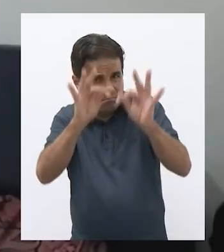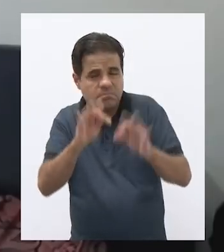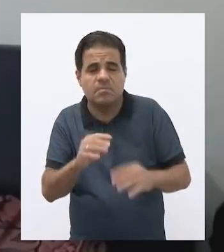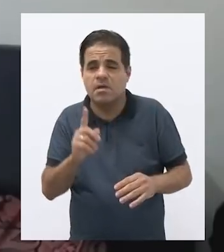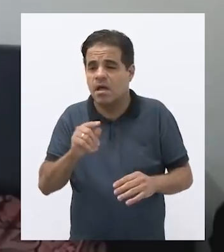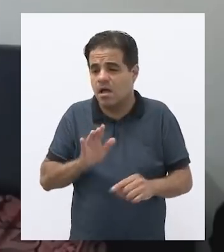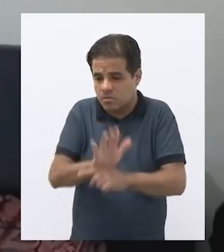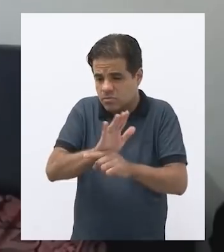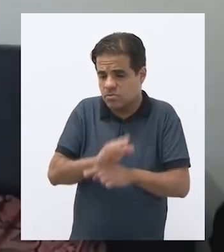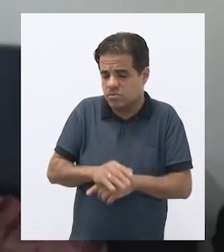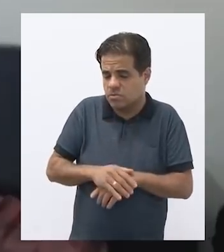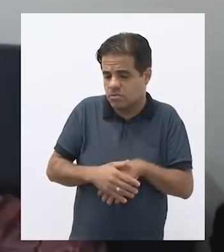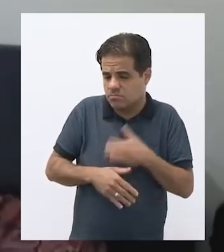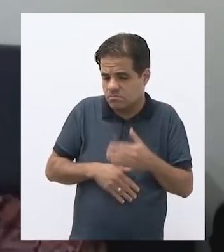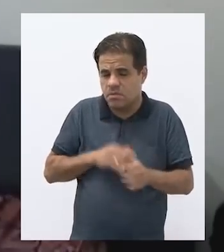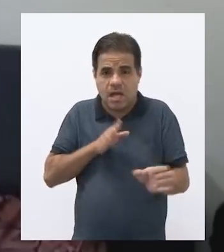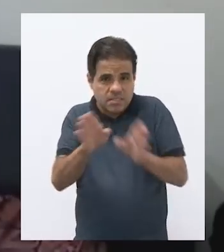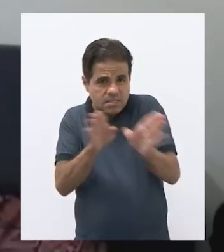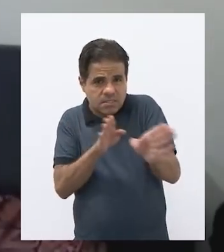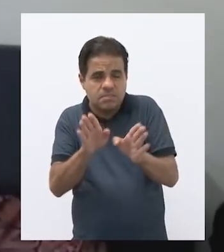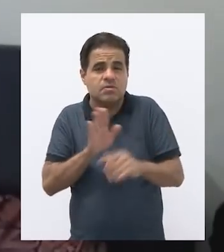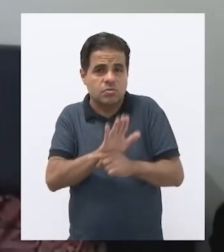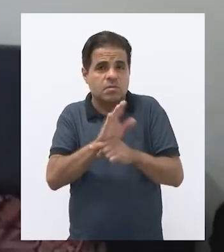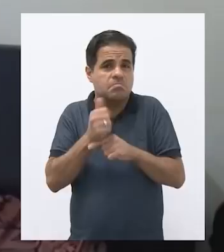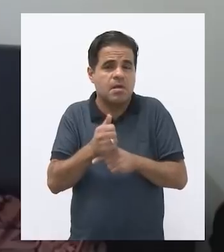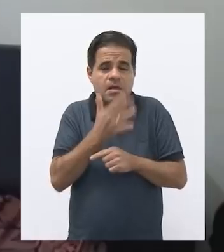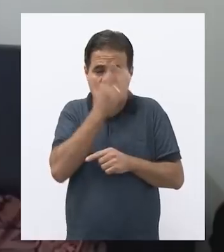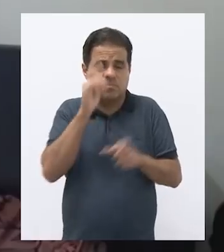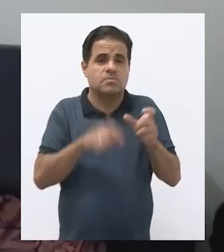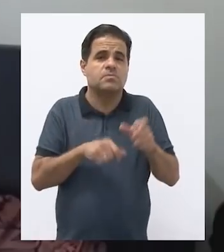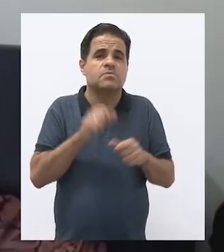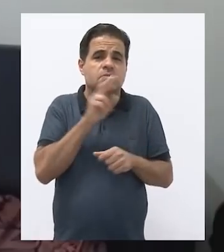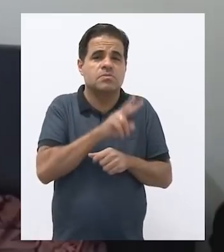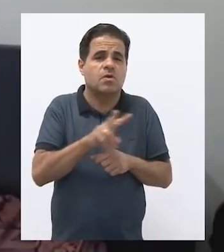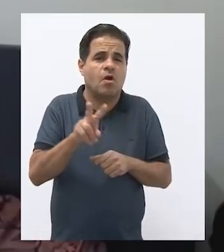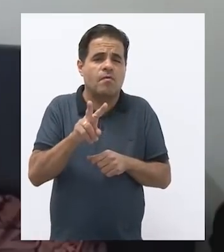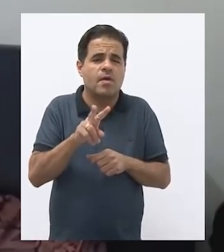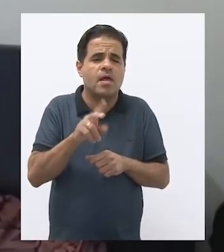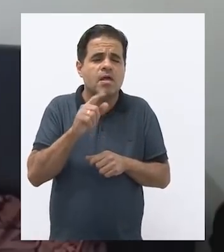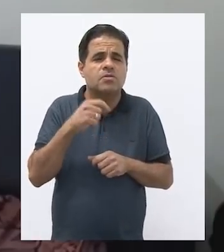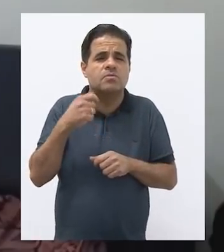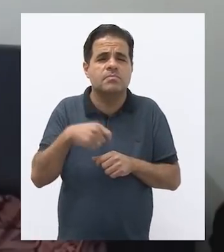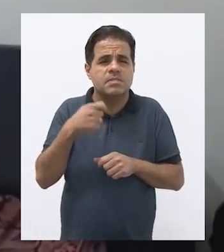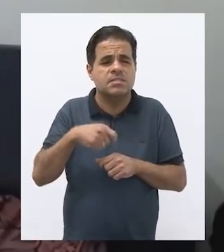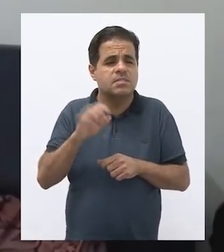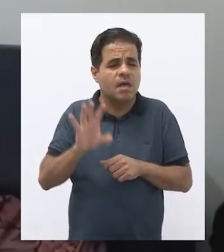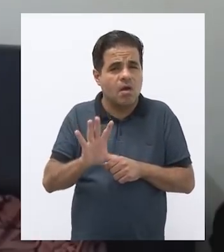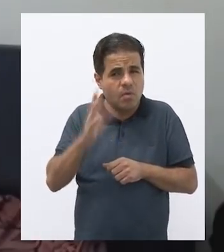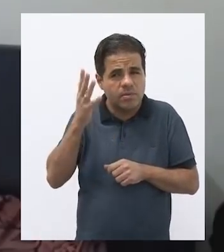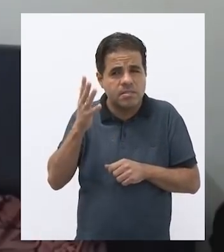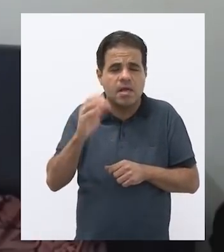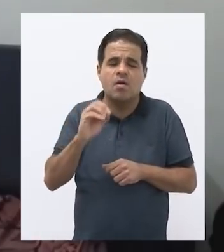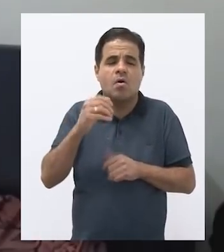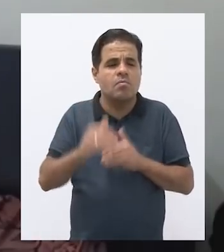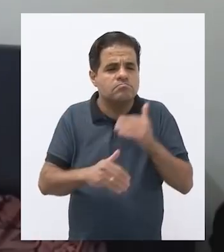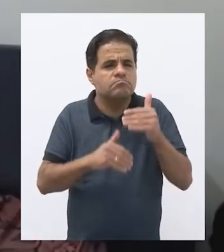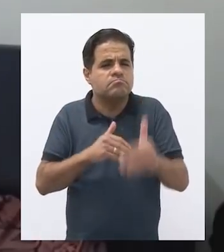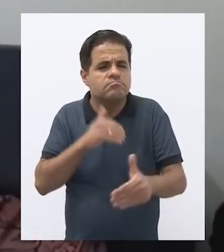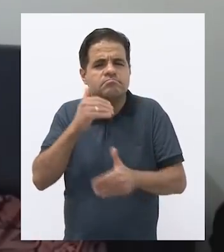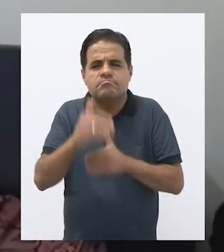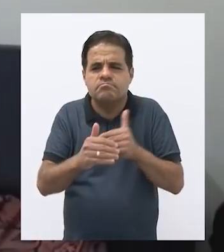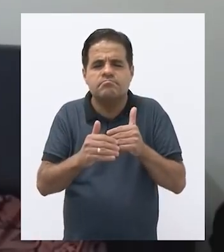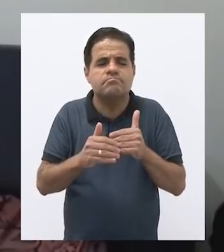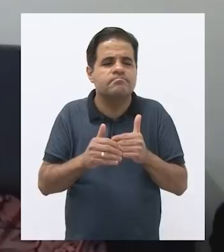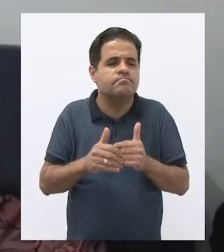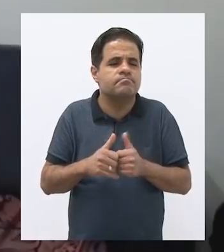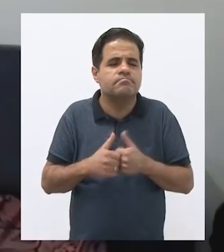a tecnologia ficar mais acessível para as pessoas, que eu vejo que é o que deveria acontecer, né? Ficar cada vez